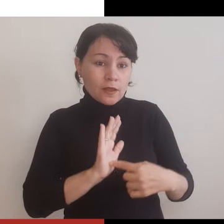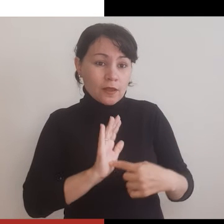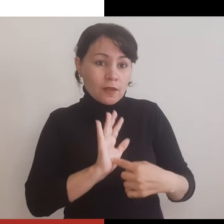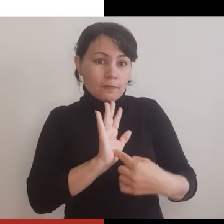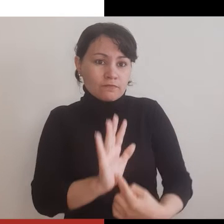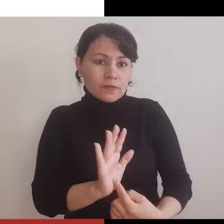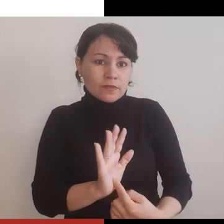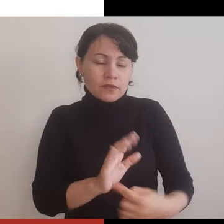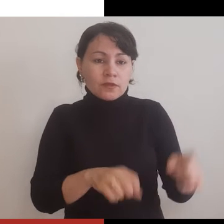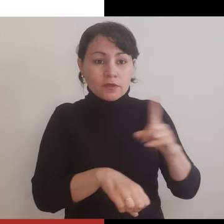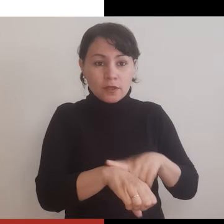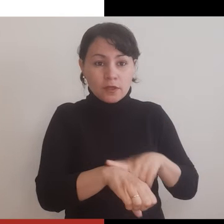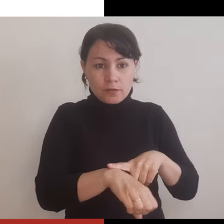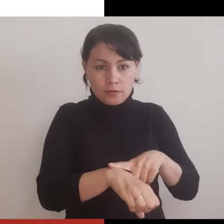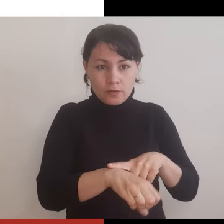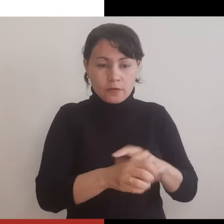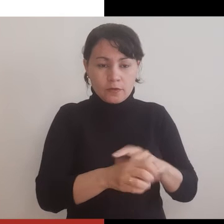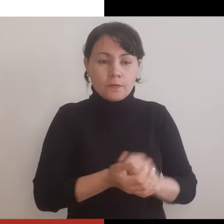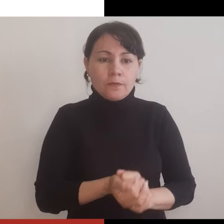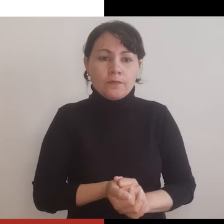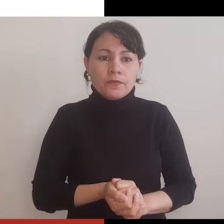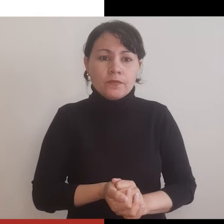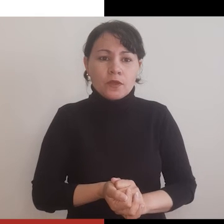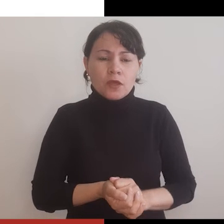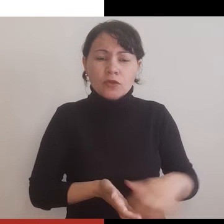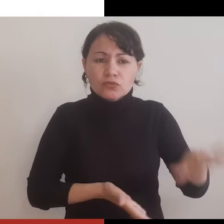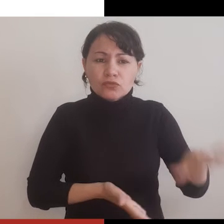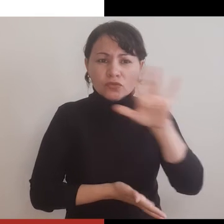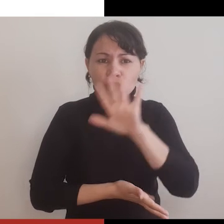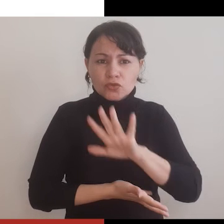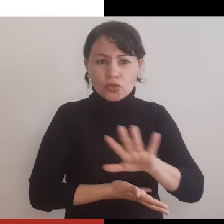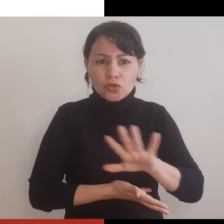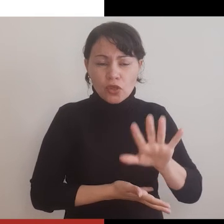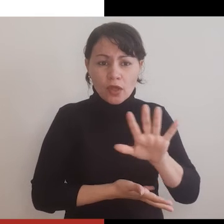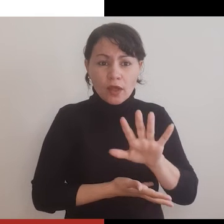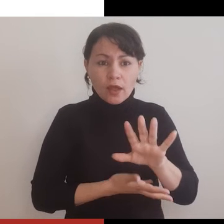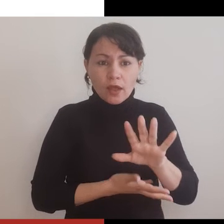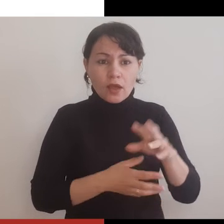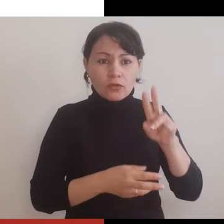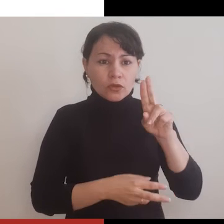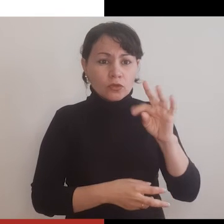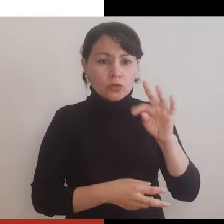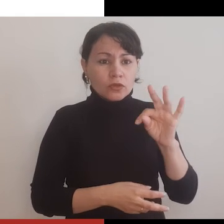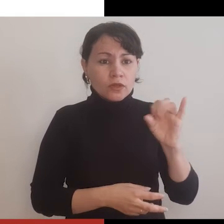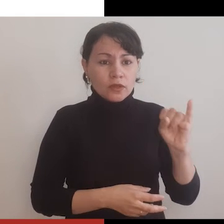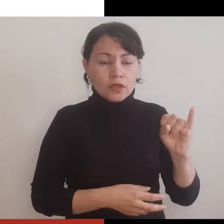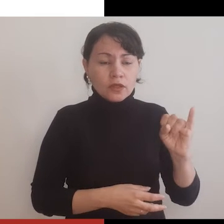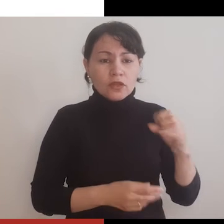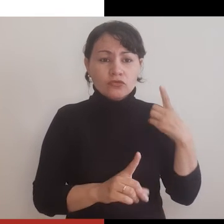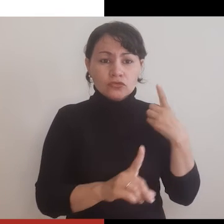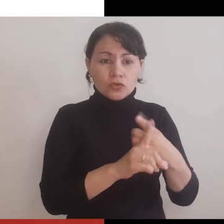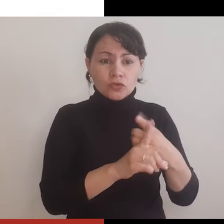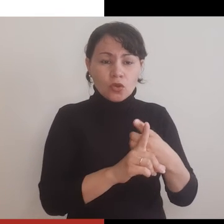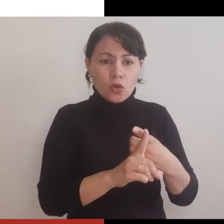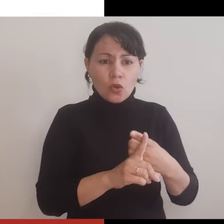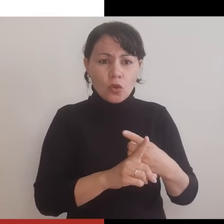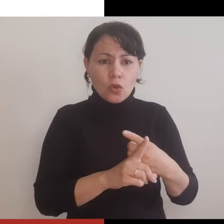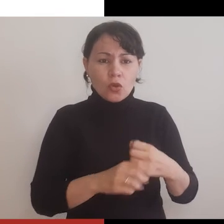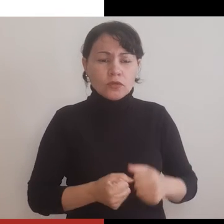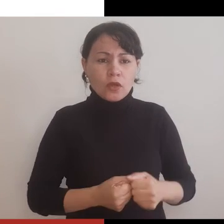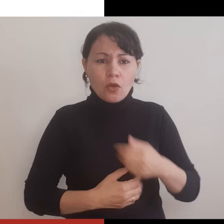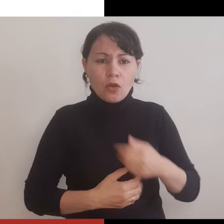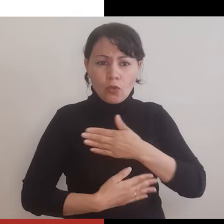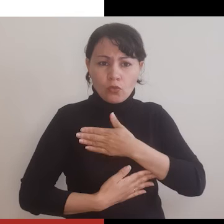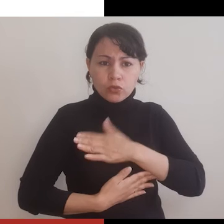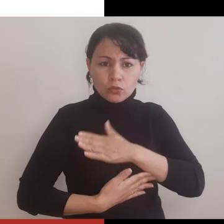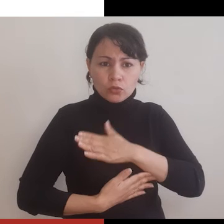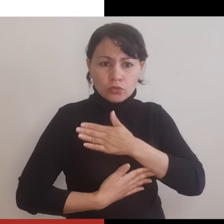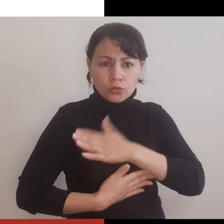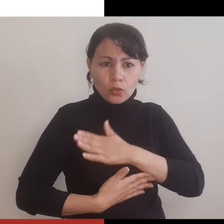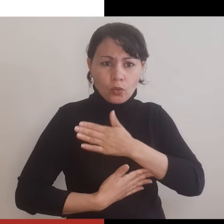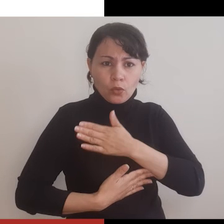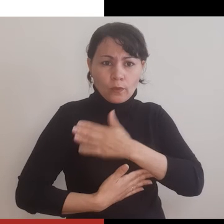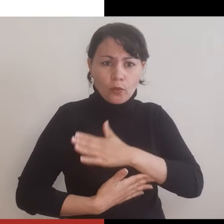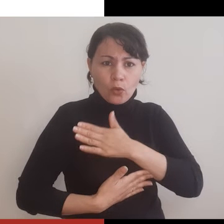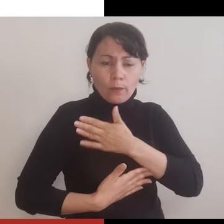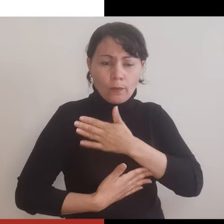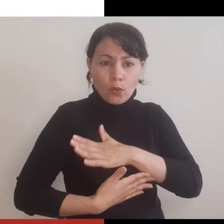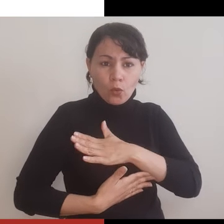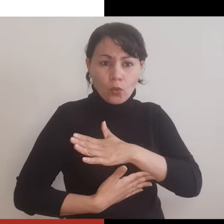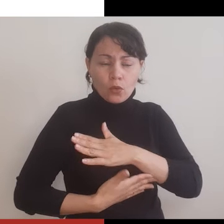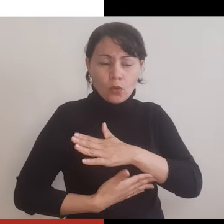equipe. De uma forma geral, nas UTIs a gente encontra um monitor cardíaco, certo? Onde